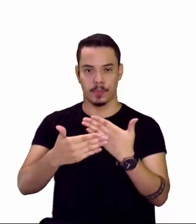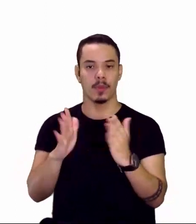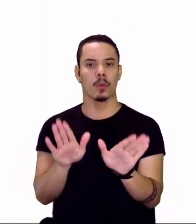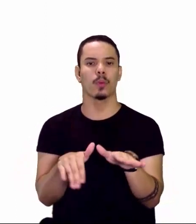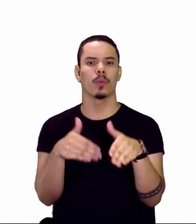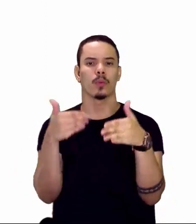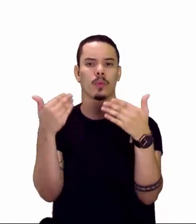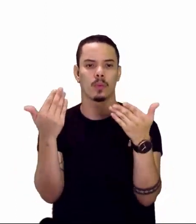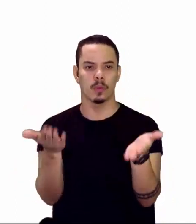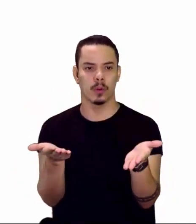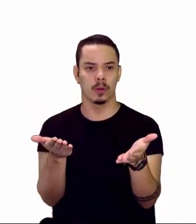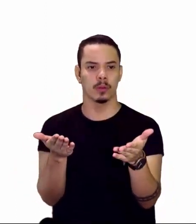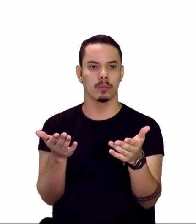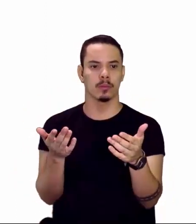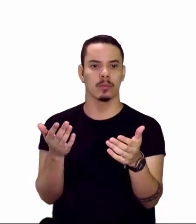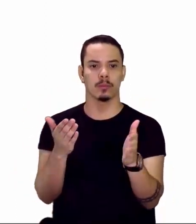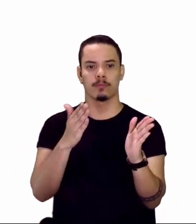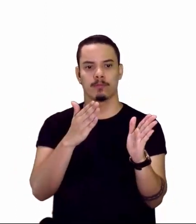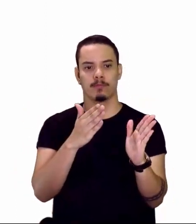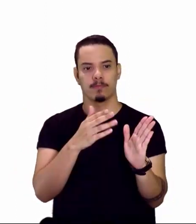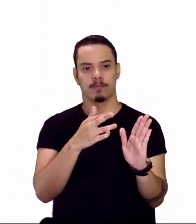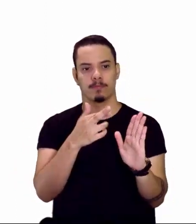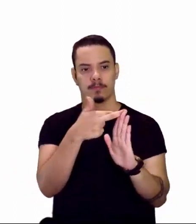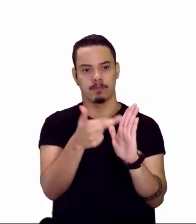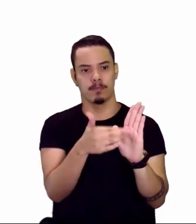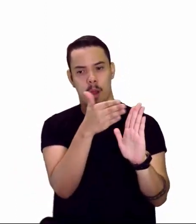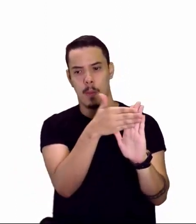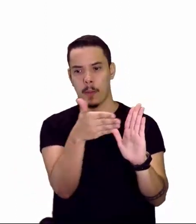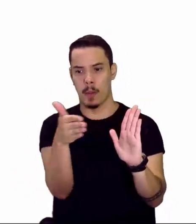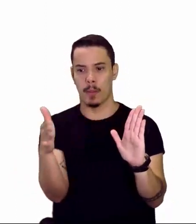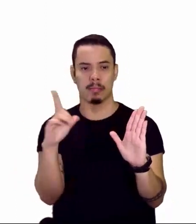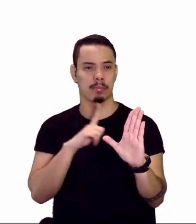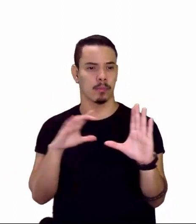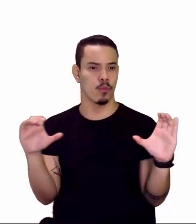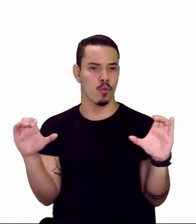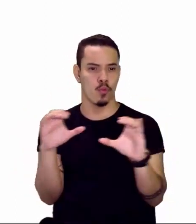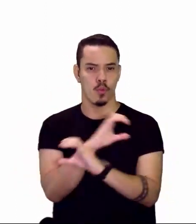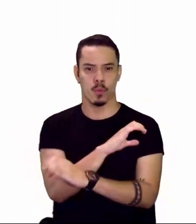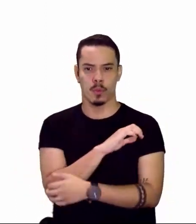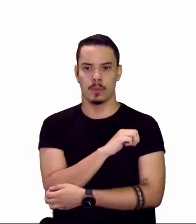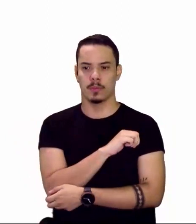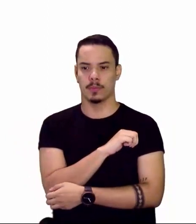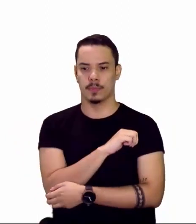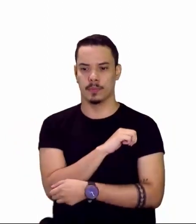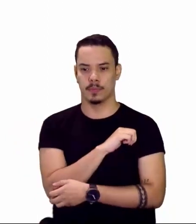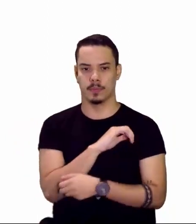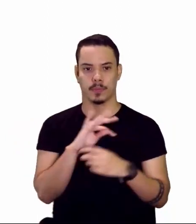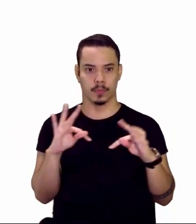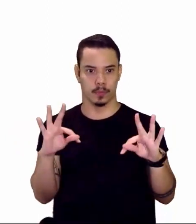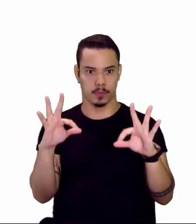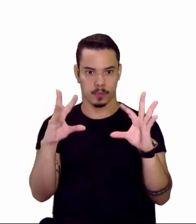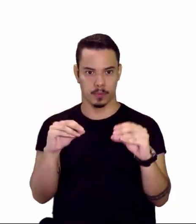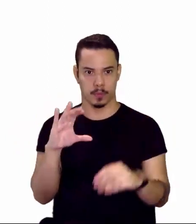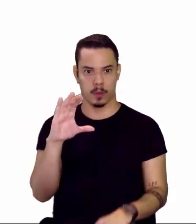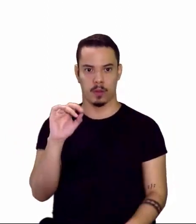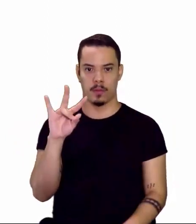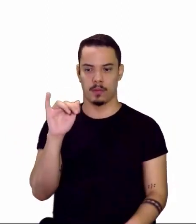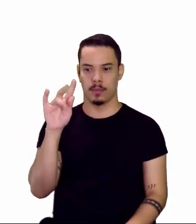das seguintes séries contém todos os compostos covalentes